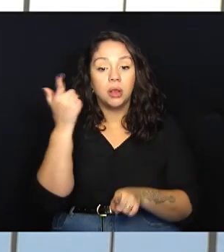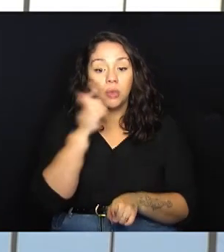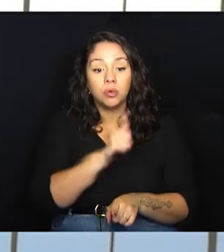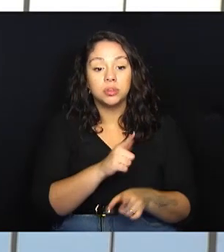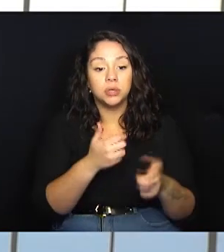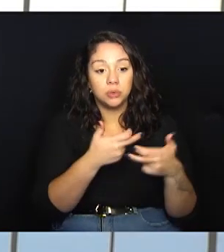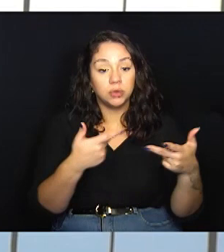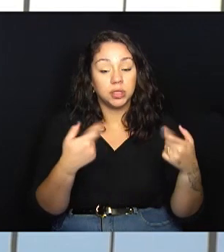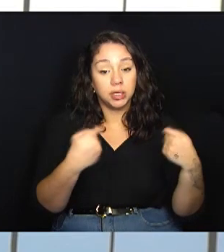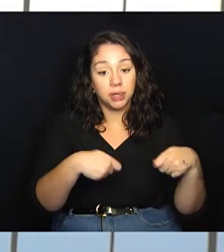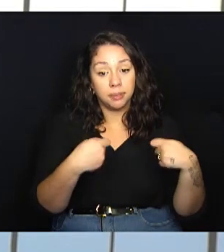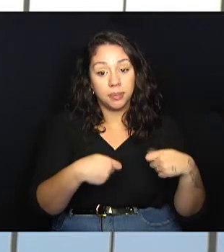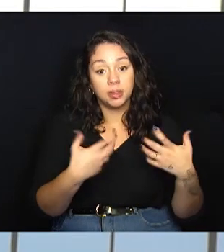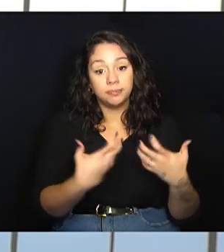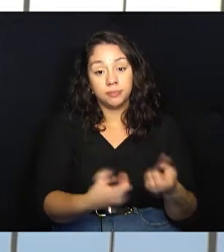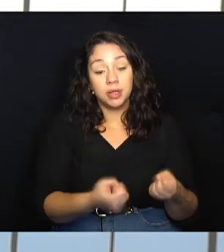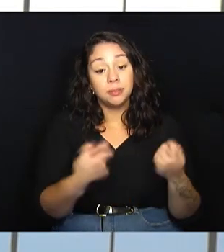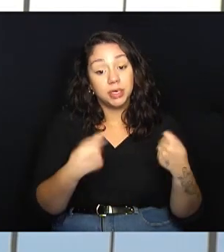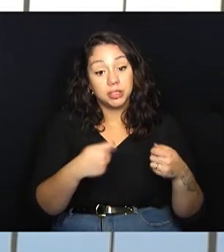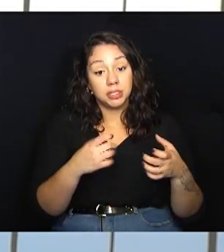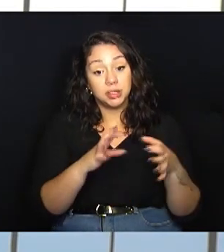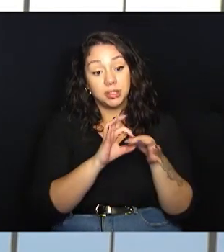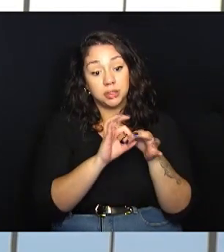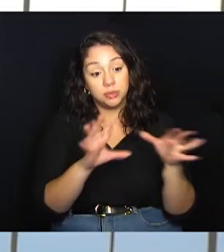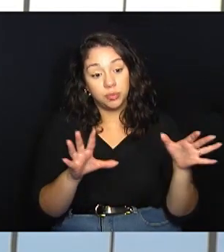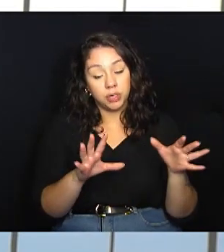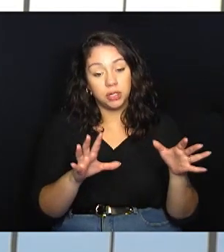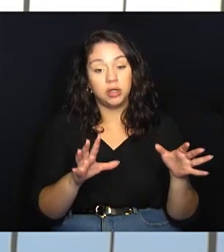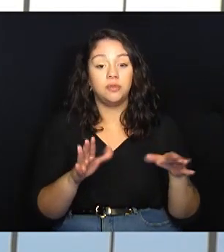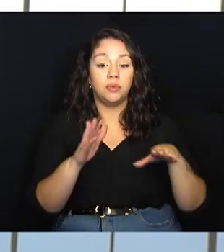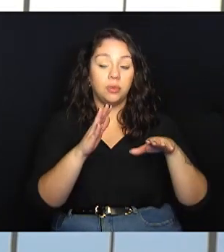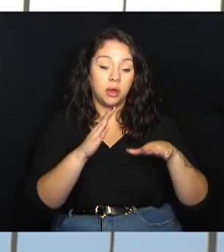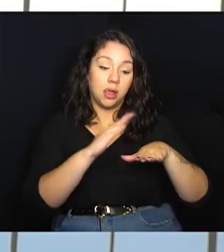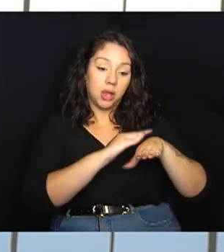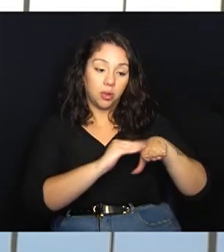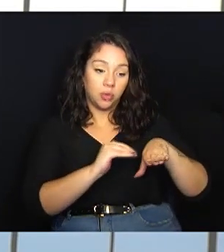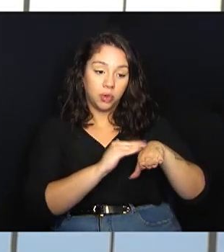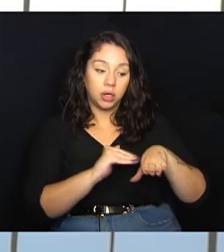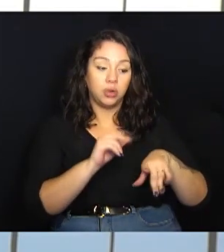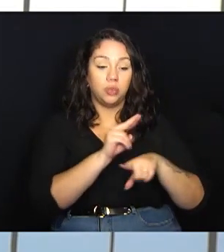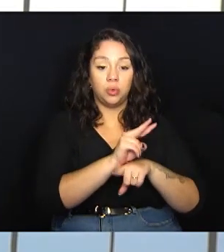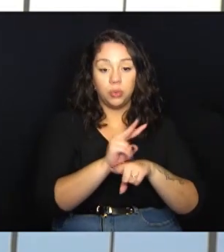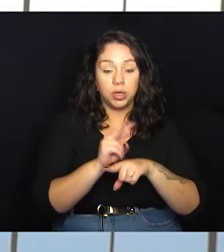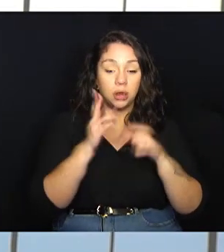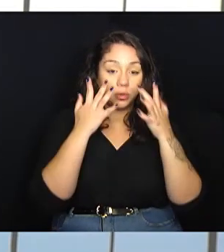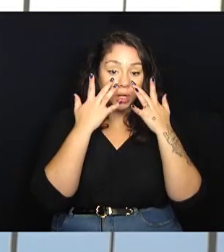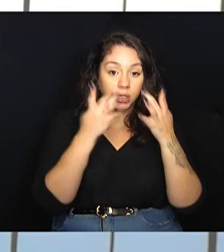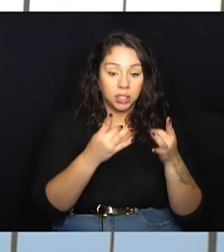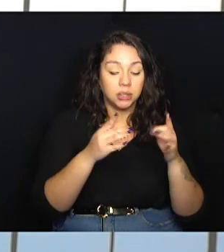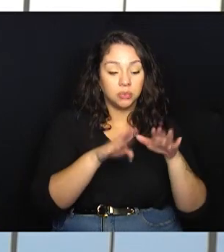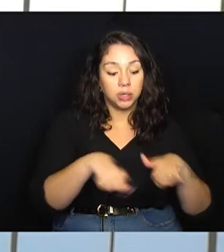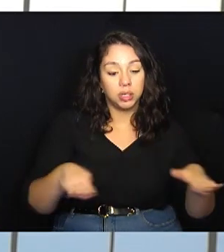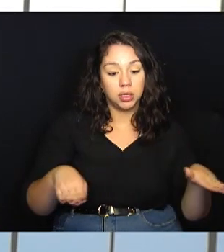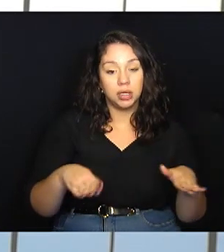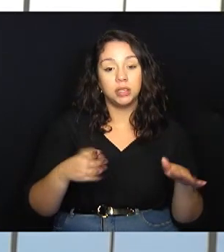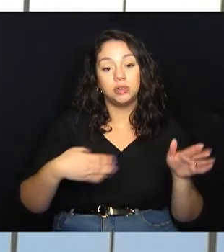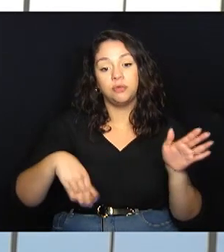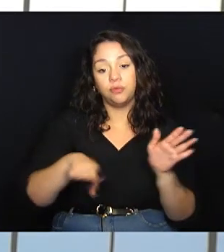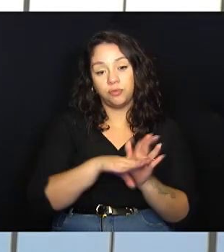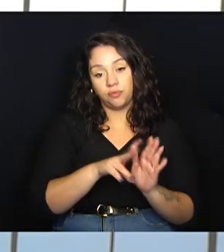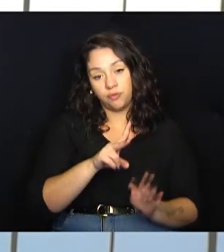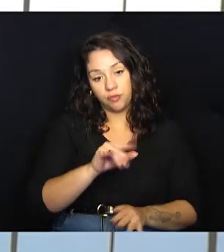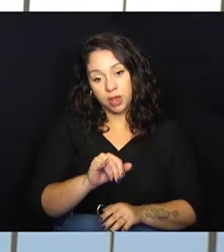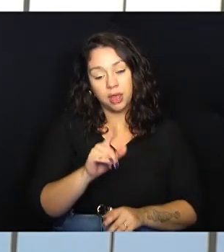tem, mas ela precisa estar disponível a oferecer carinho, cuidado e atenção para essas crianças que vão chegar. Isso é o